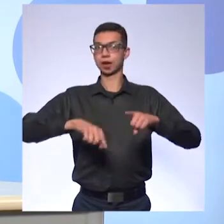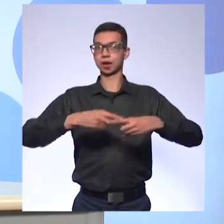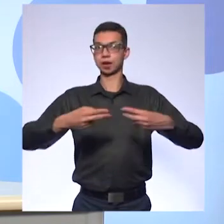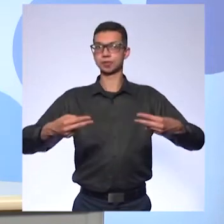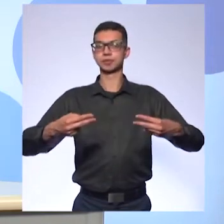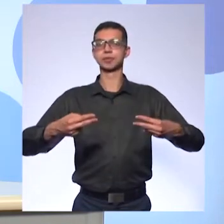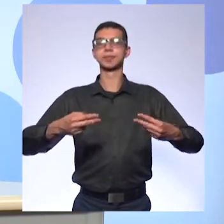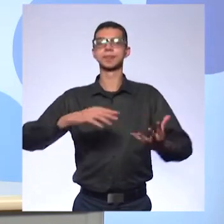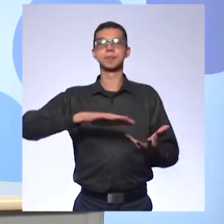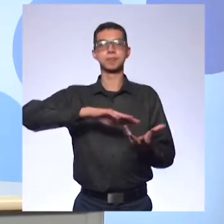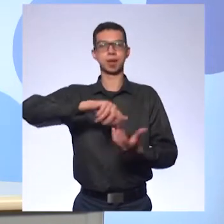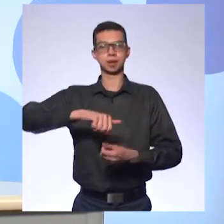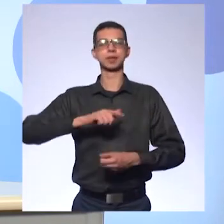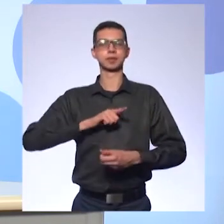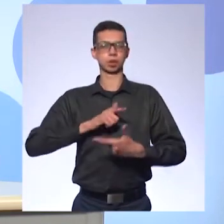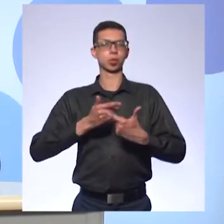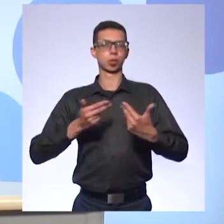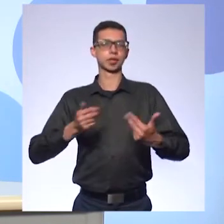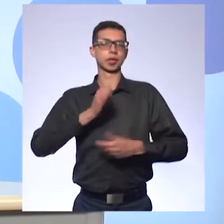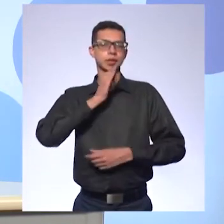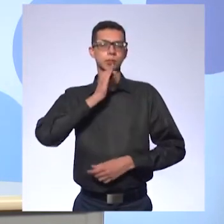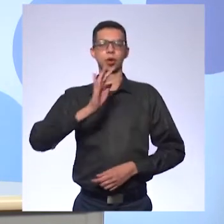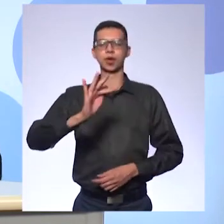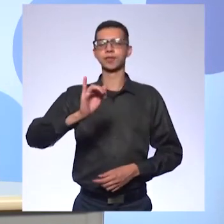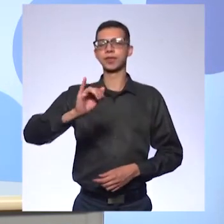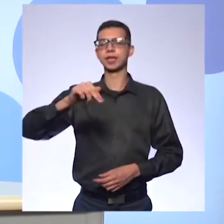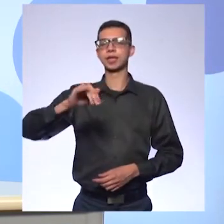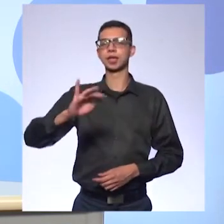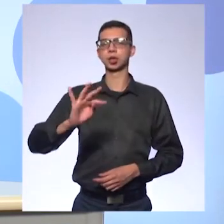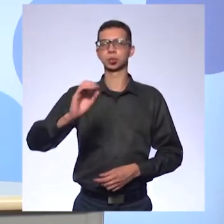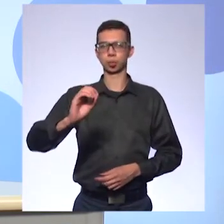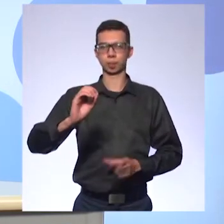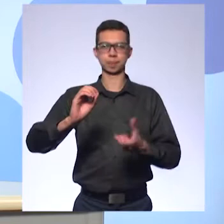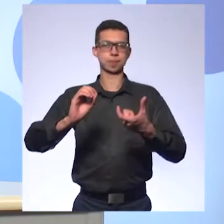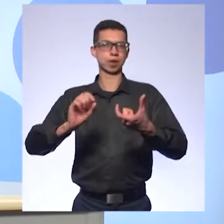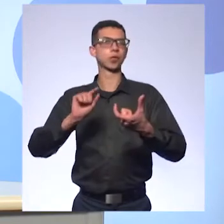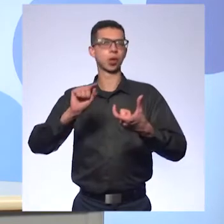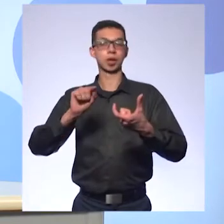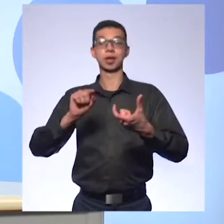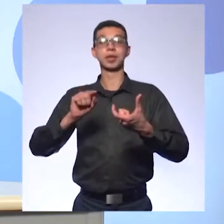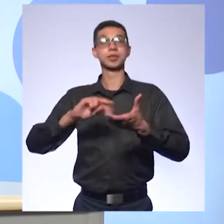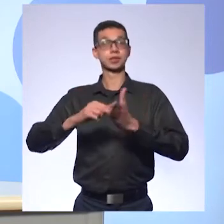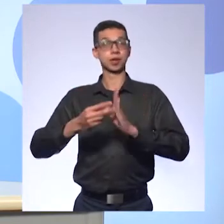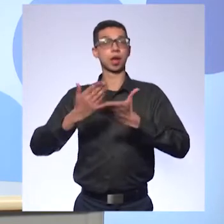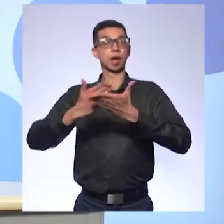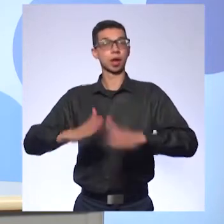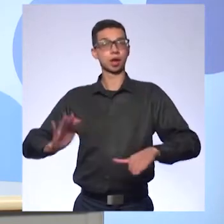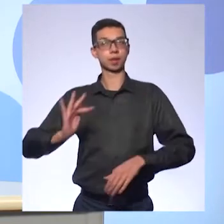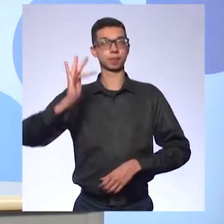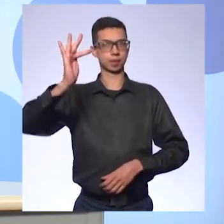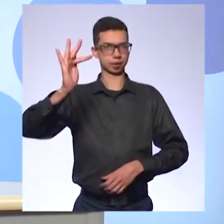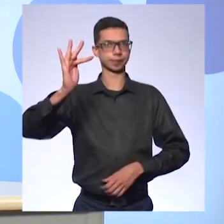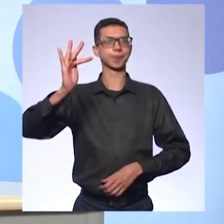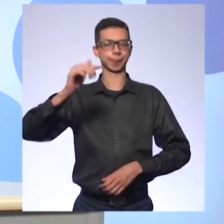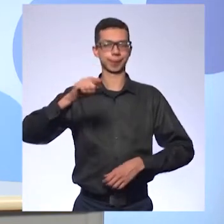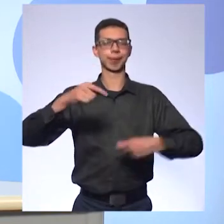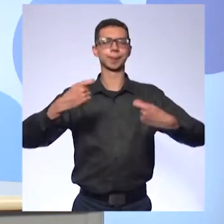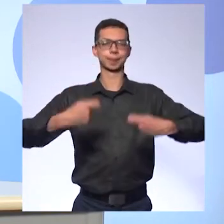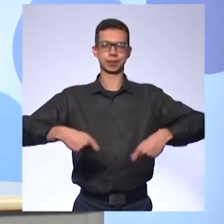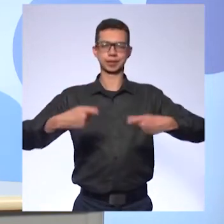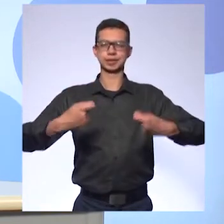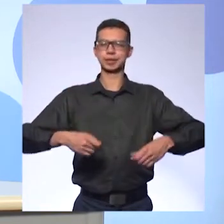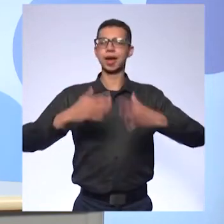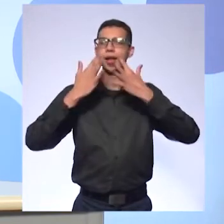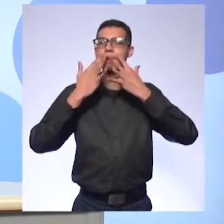são recursos finitos, ou seja, que um dia ele vai acabar, né? Então, por isso a gente precisa ter um olhar muito atento